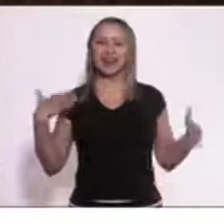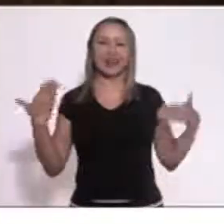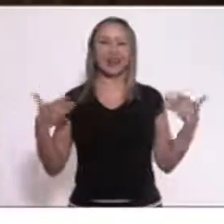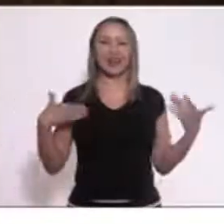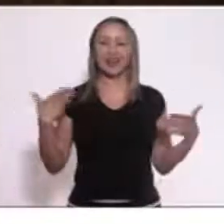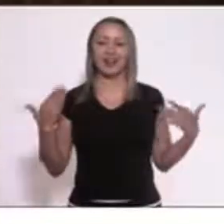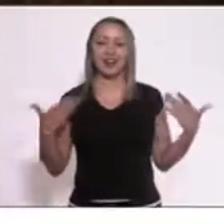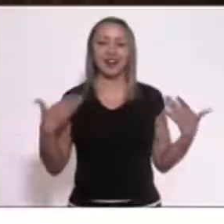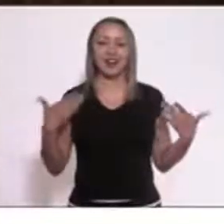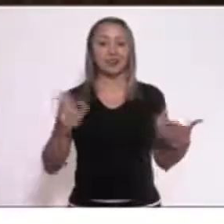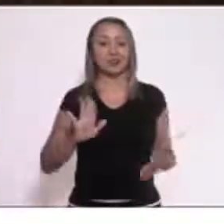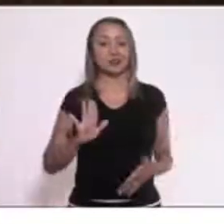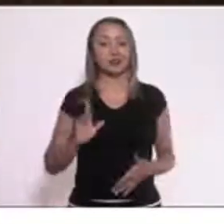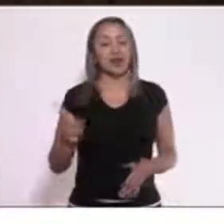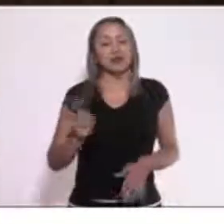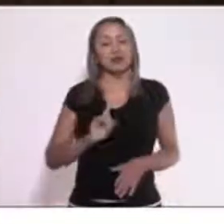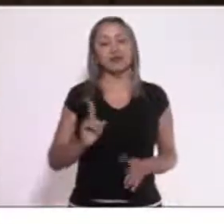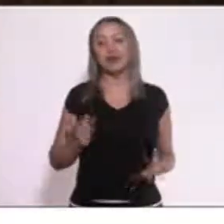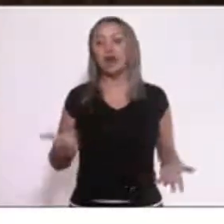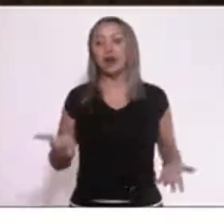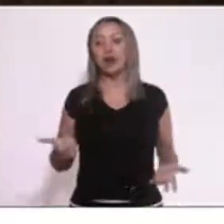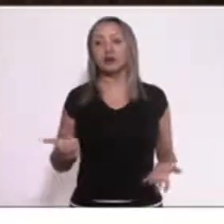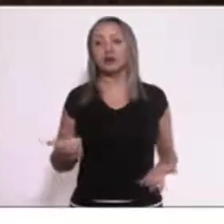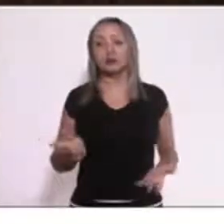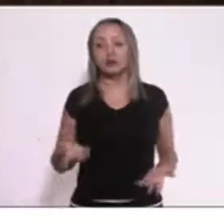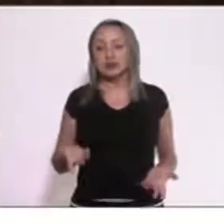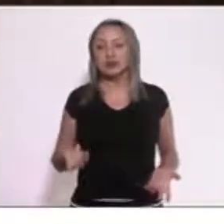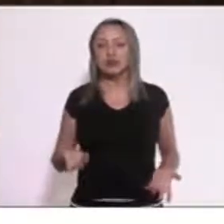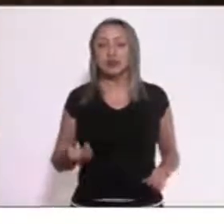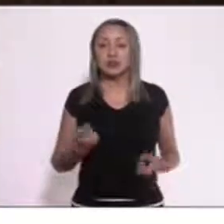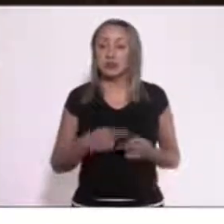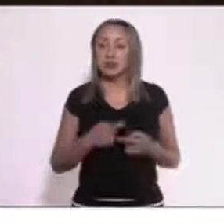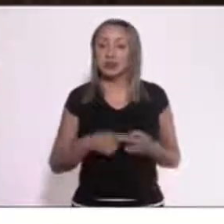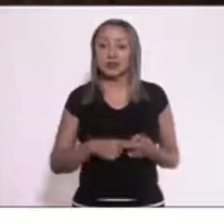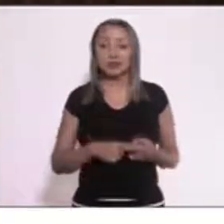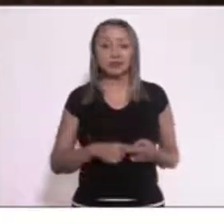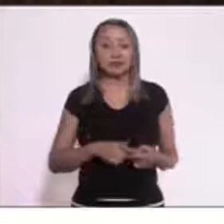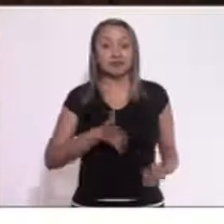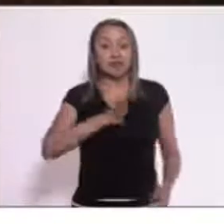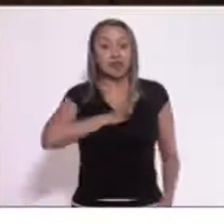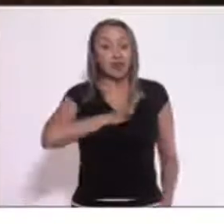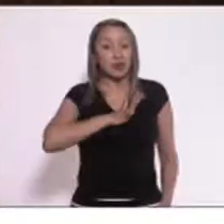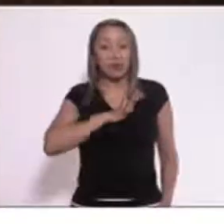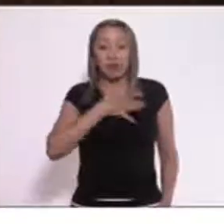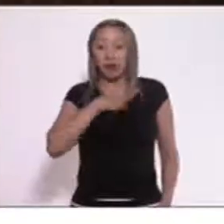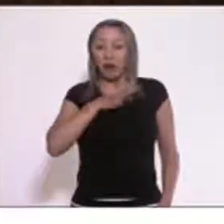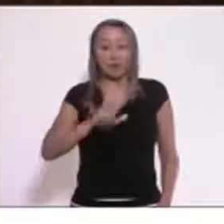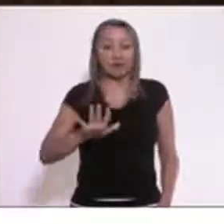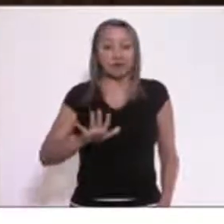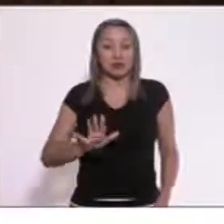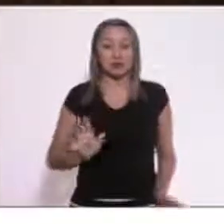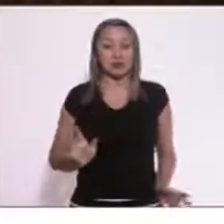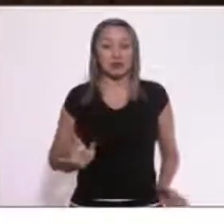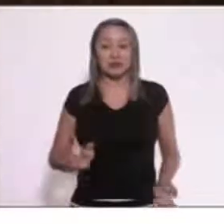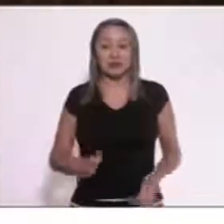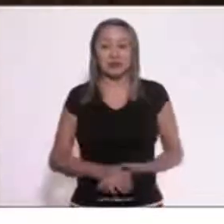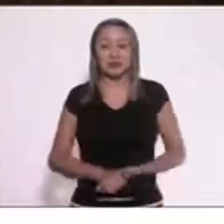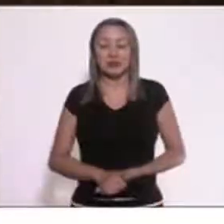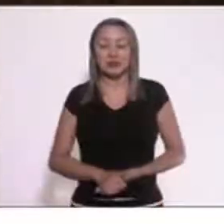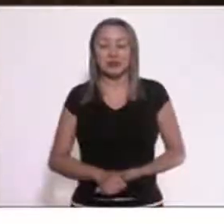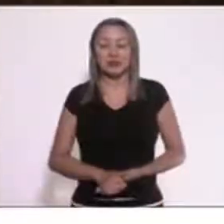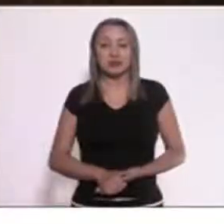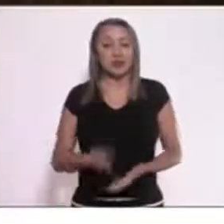satisfeitíssimo, exatamente com o atendimento que teve como usuário desse sistema. O que é uma inverdade pura,